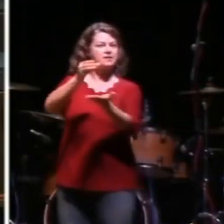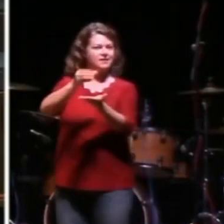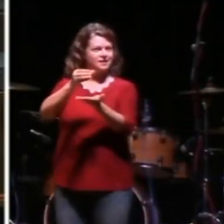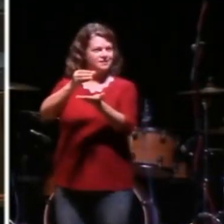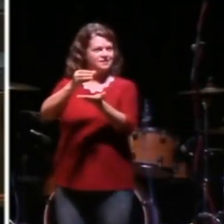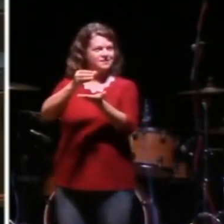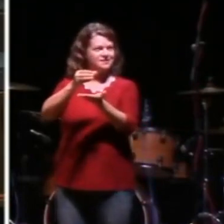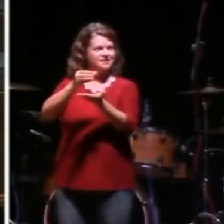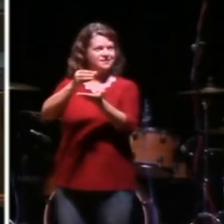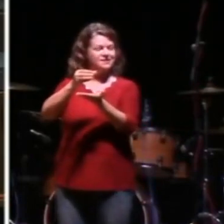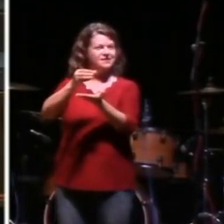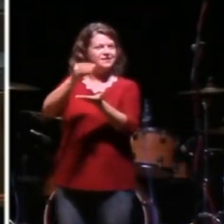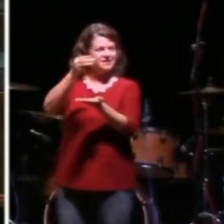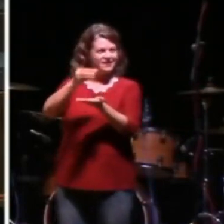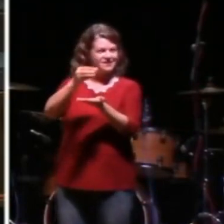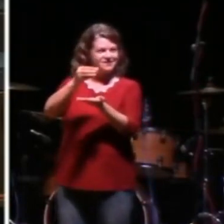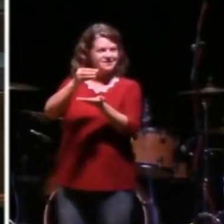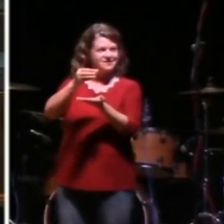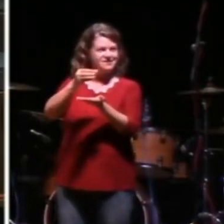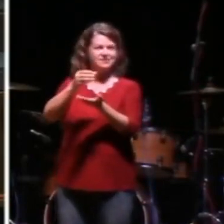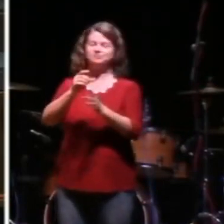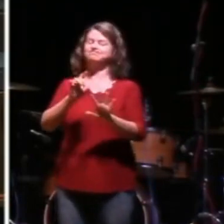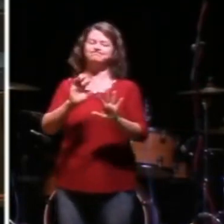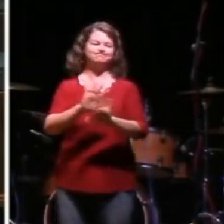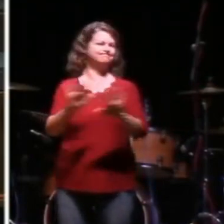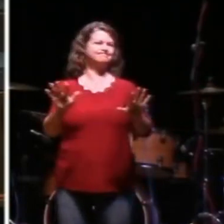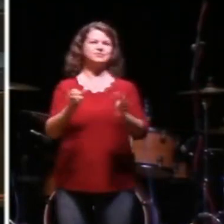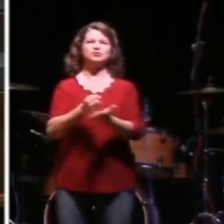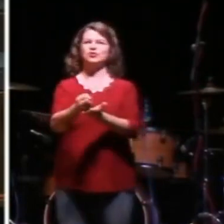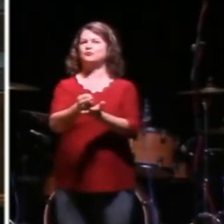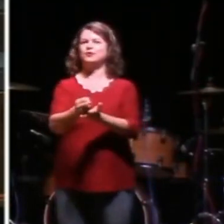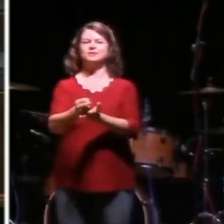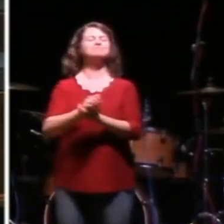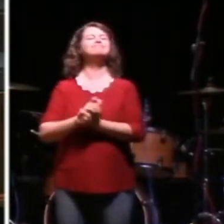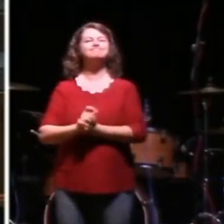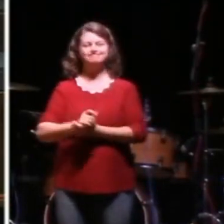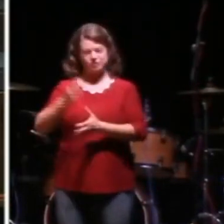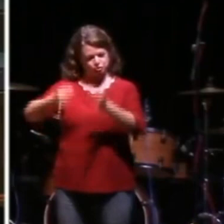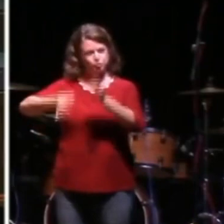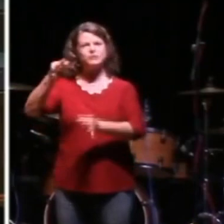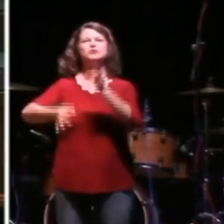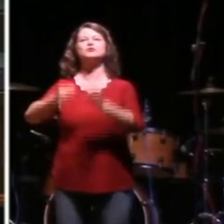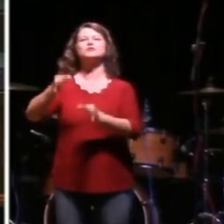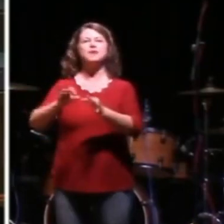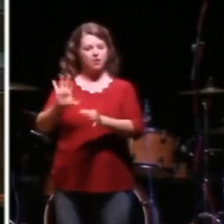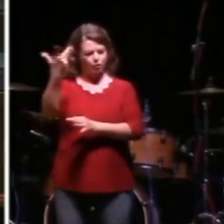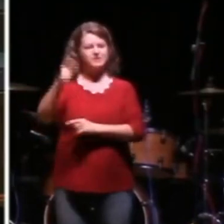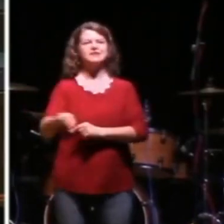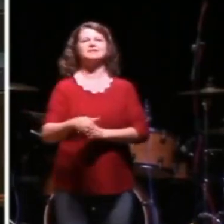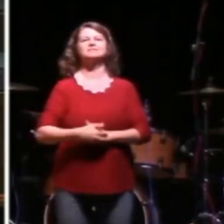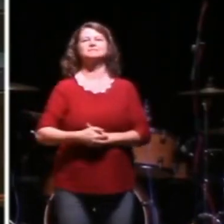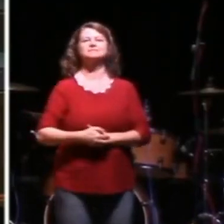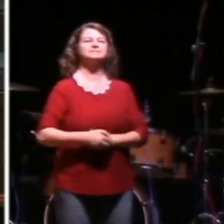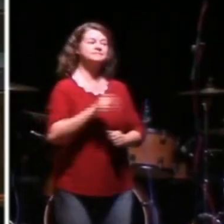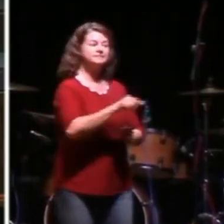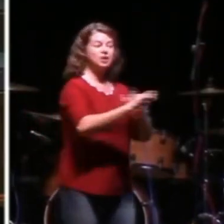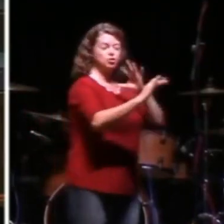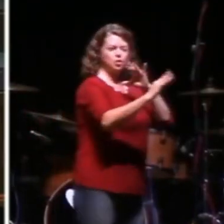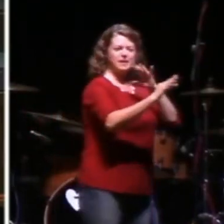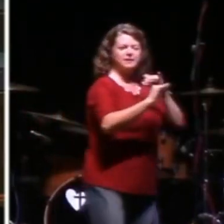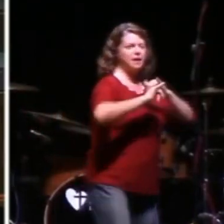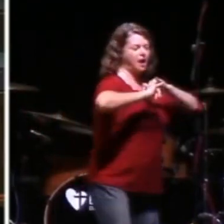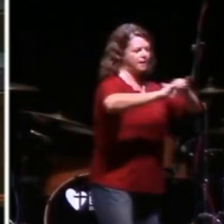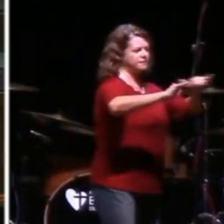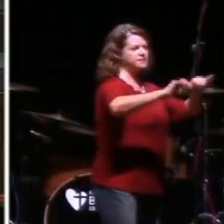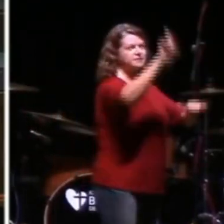é o como é a consumação do juízo numa deus avisa tô chegando e